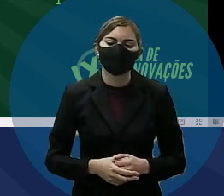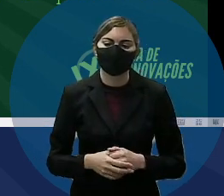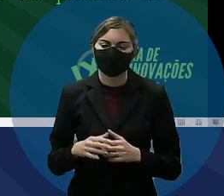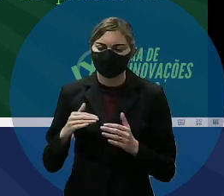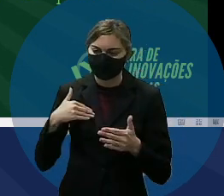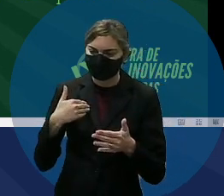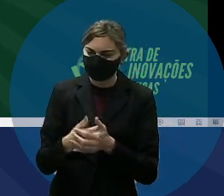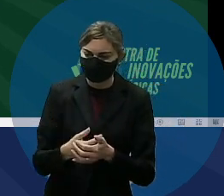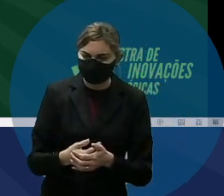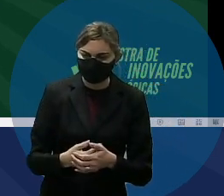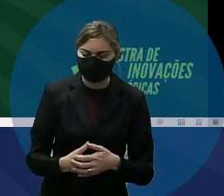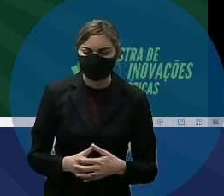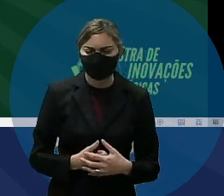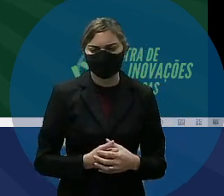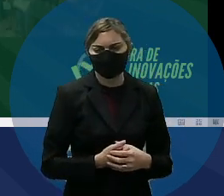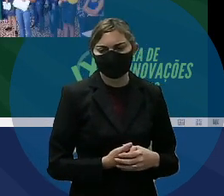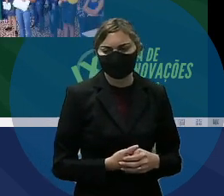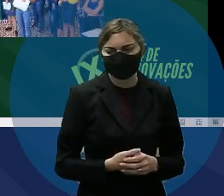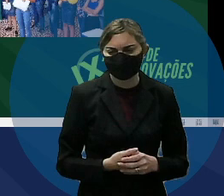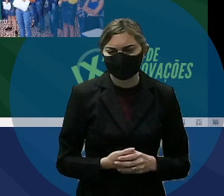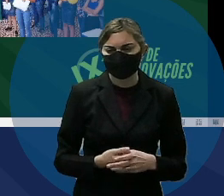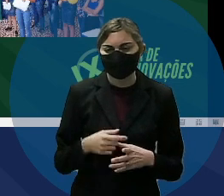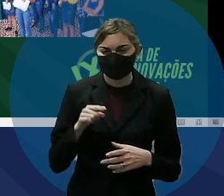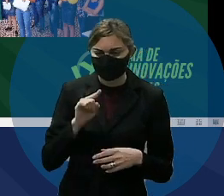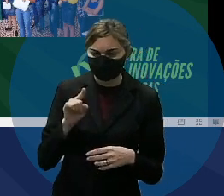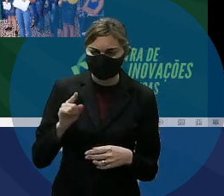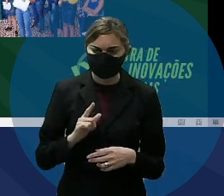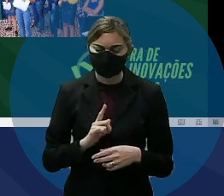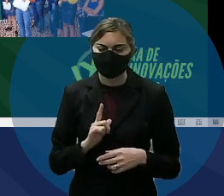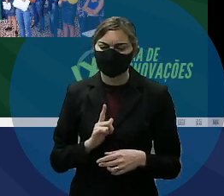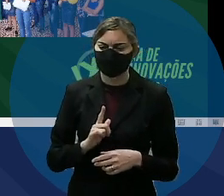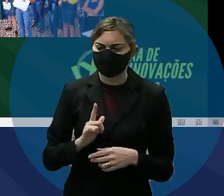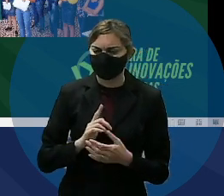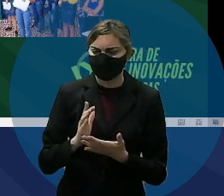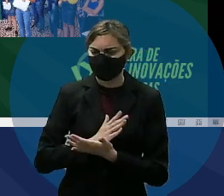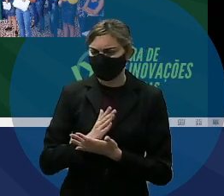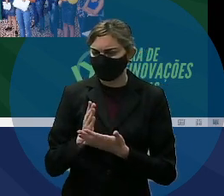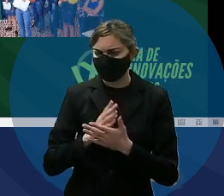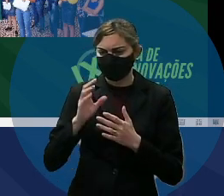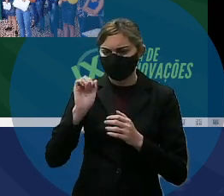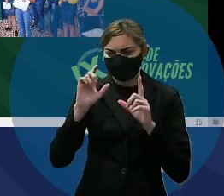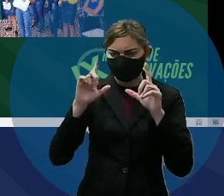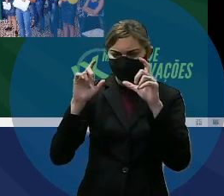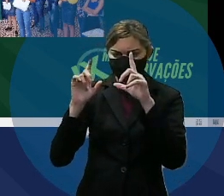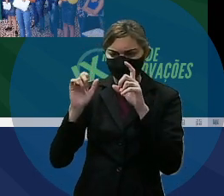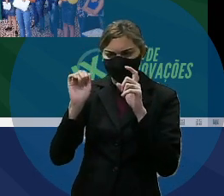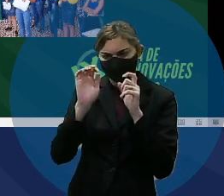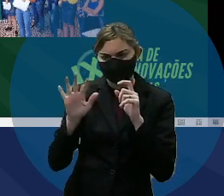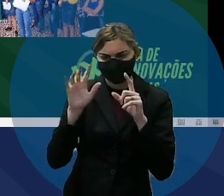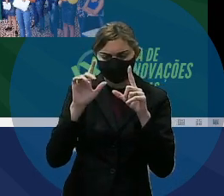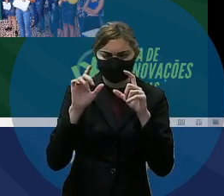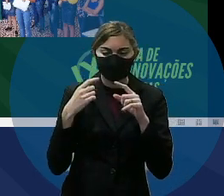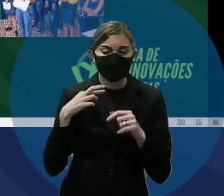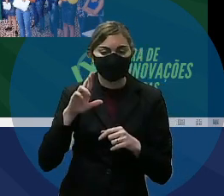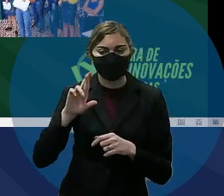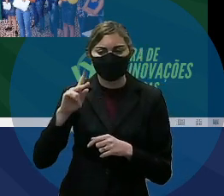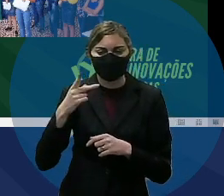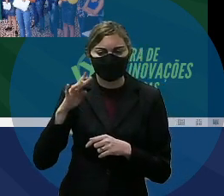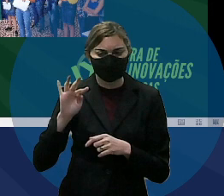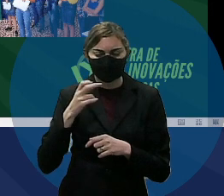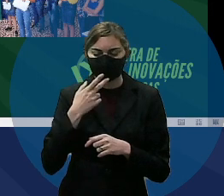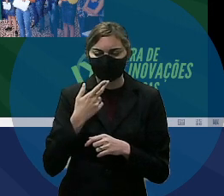Próximo. Aí a gente tem algumas fotos e Ruth vai falar um pouquinho sobre